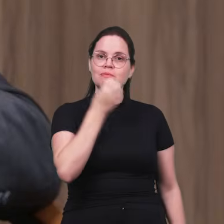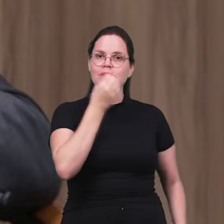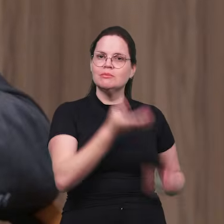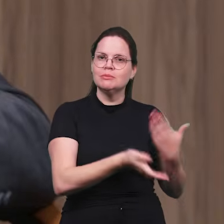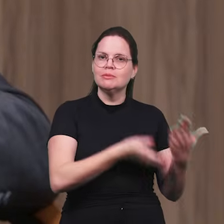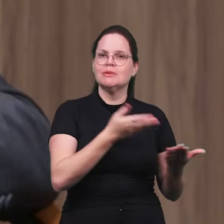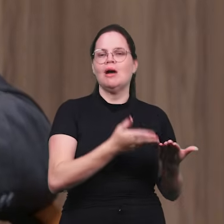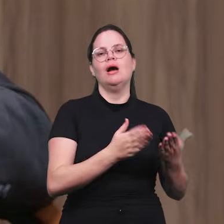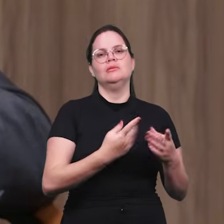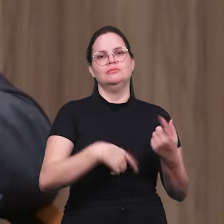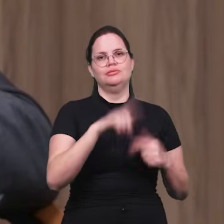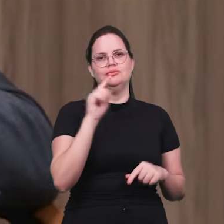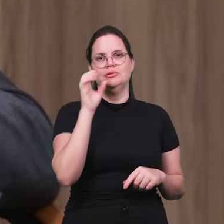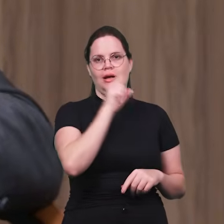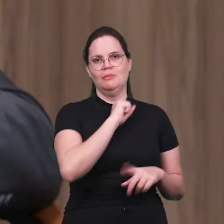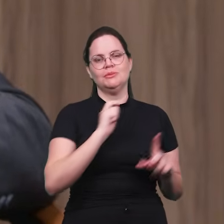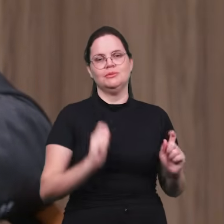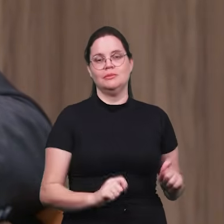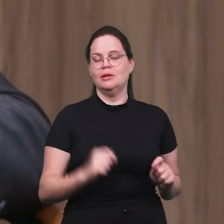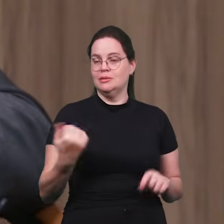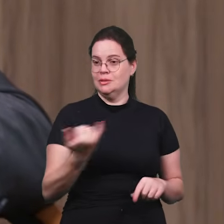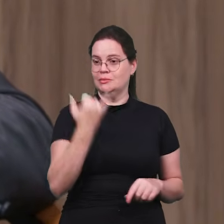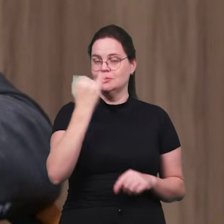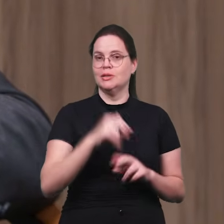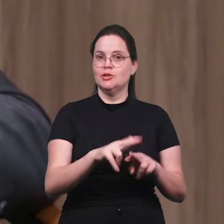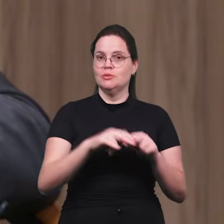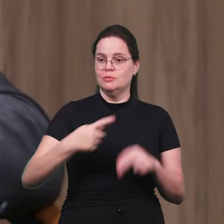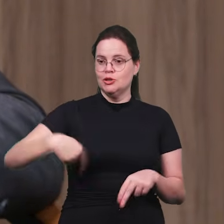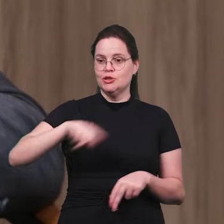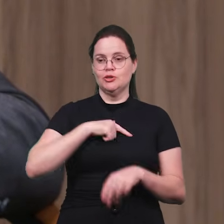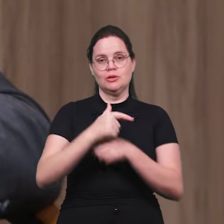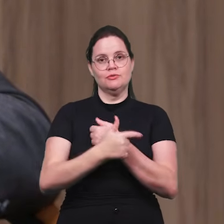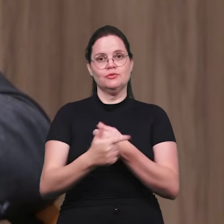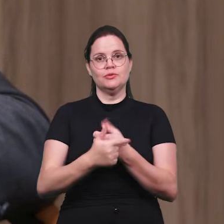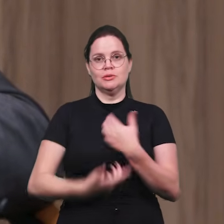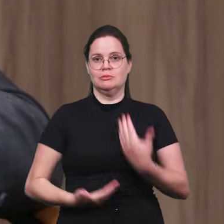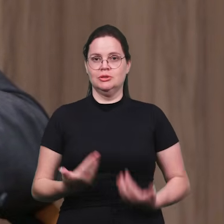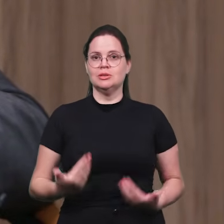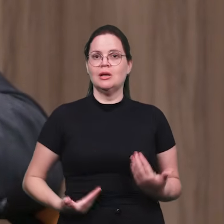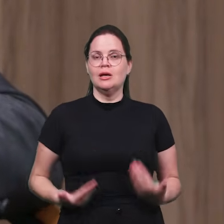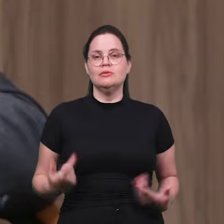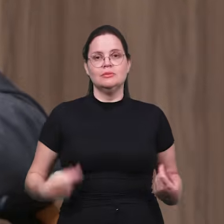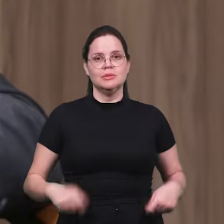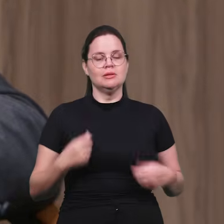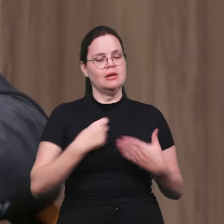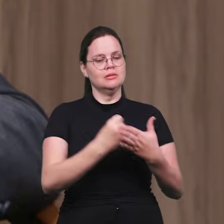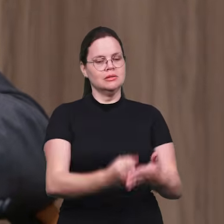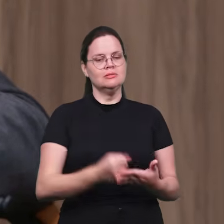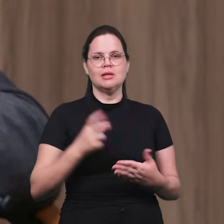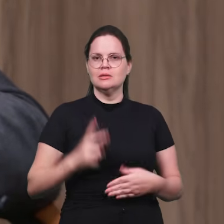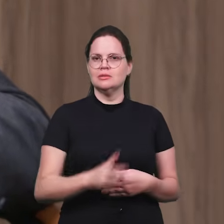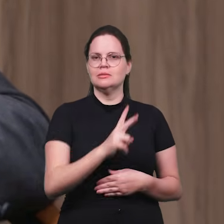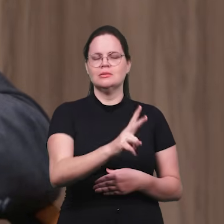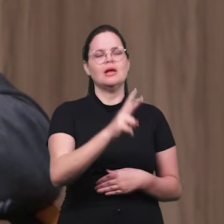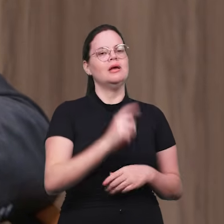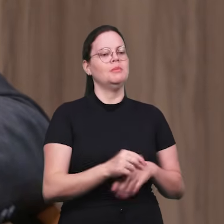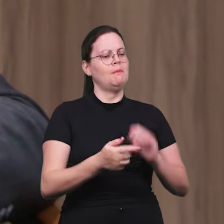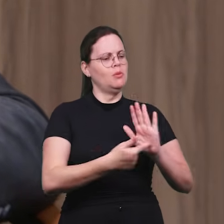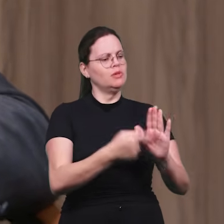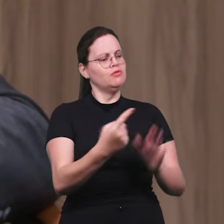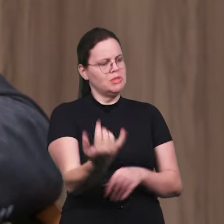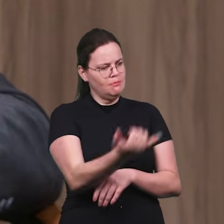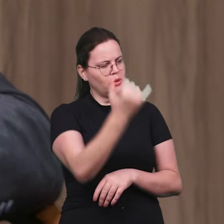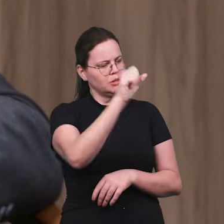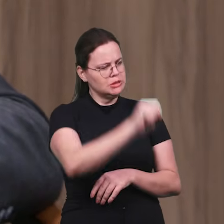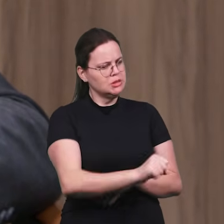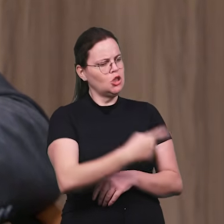a evolução é muito rápida. Isso é fundamental. E aí que entra o nosso papel enquanto igreja. Né? Essa assistência efetiva, mostrar a importância